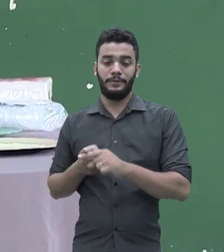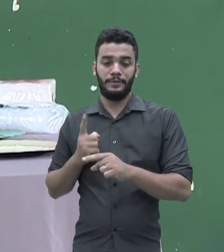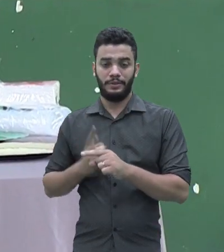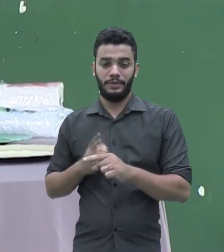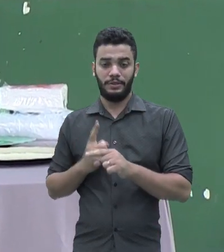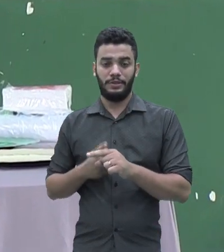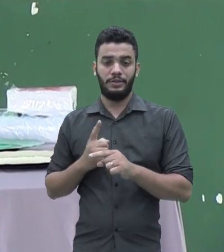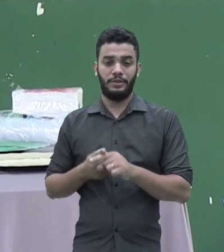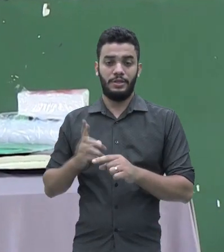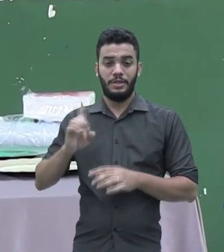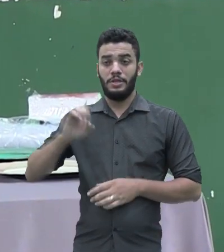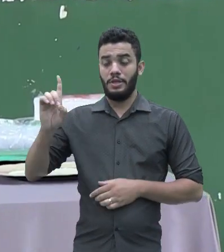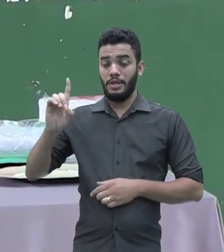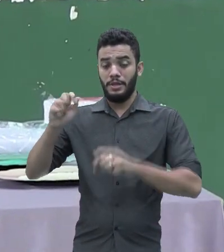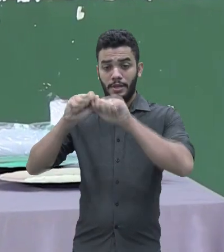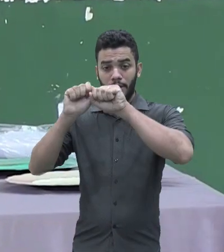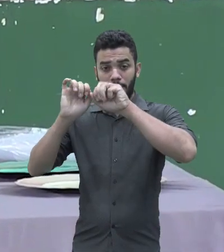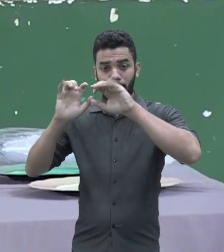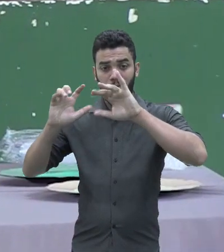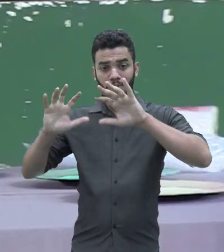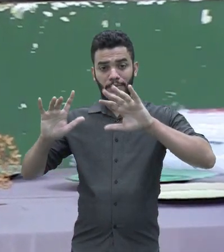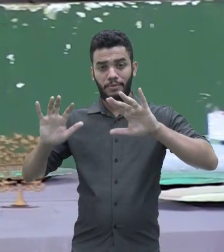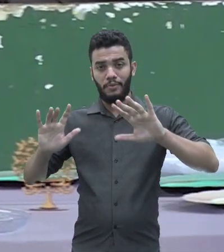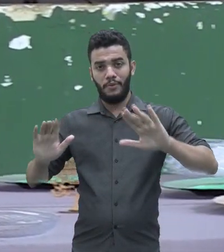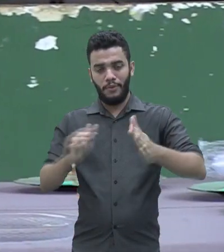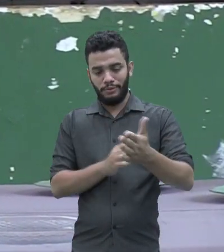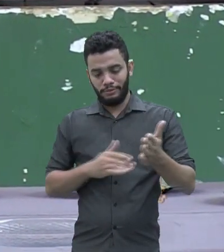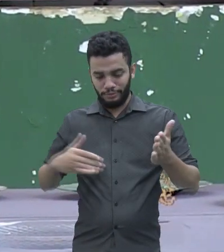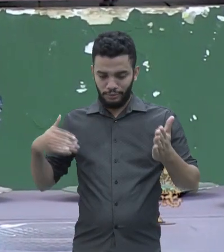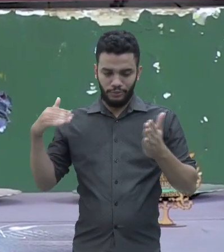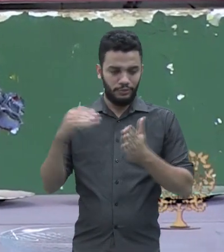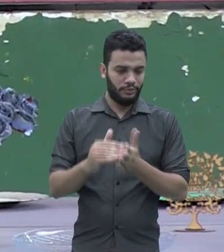a Deus, principalmente, né? Por tudo que